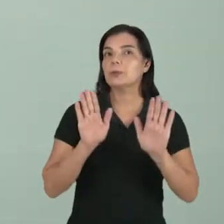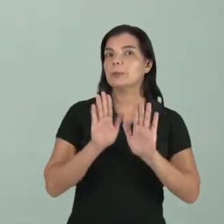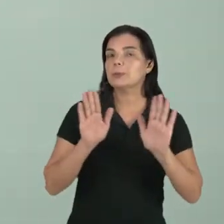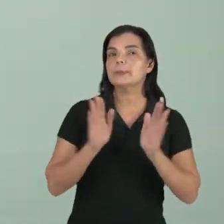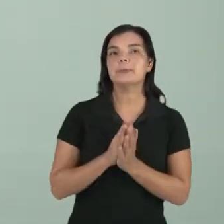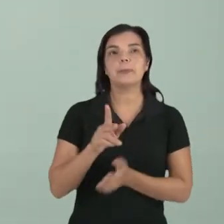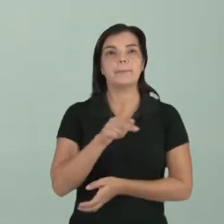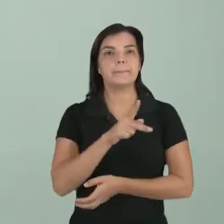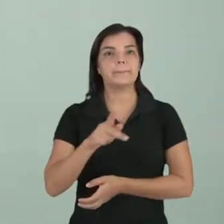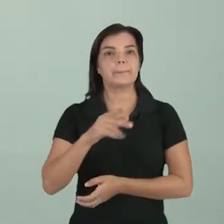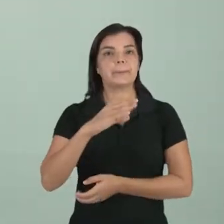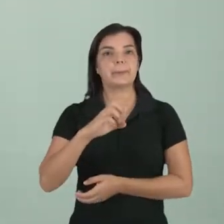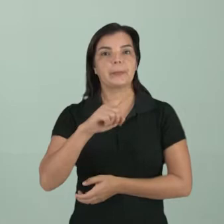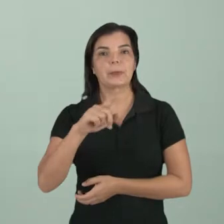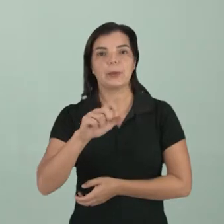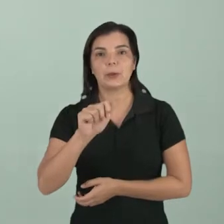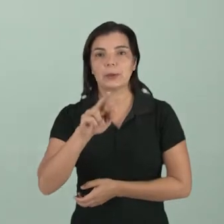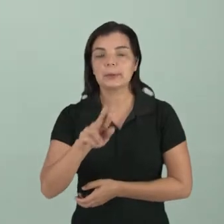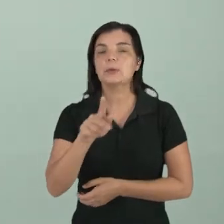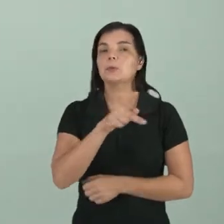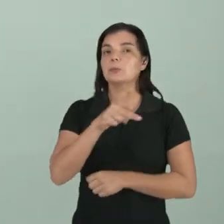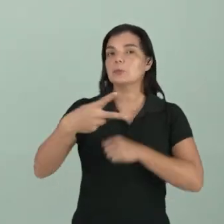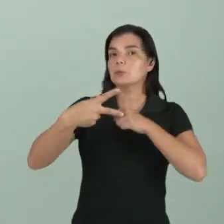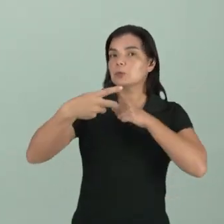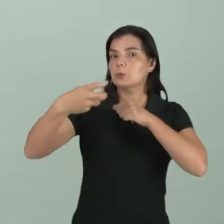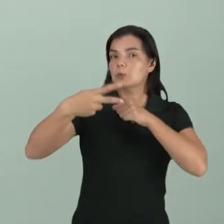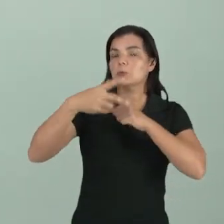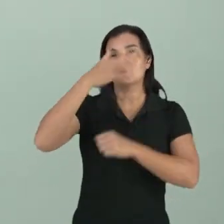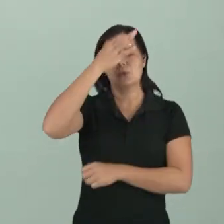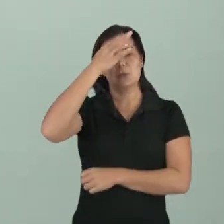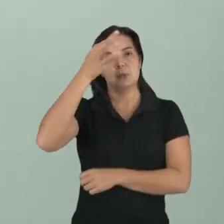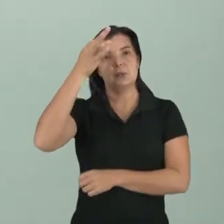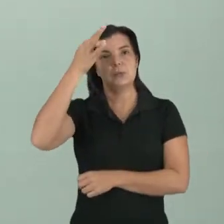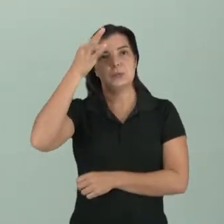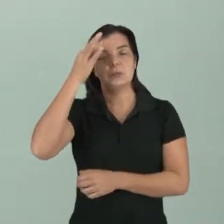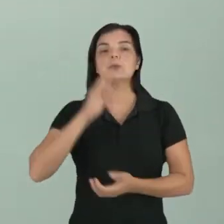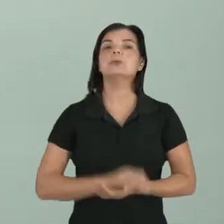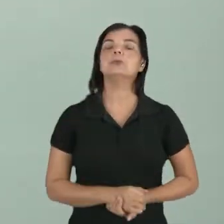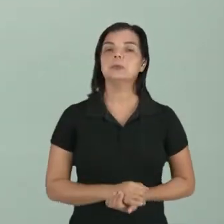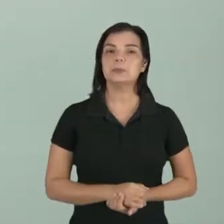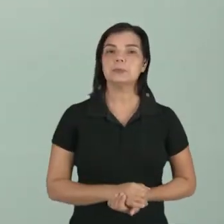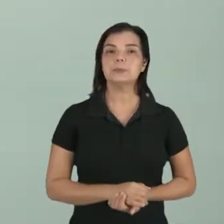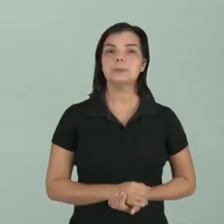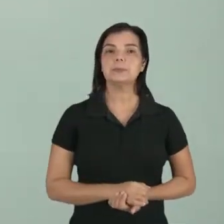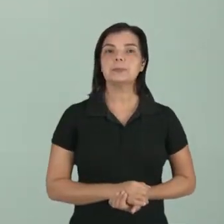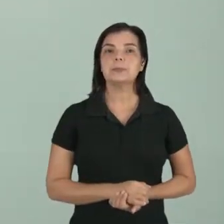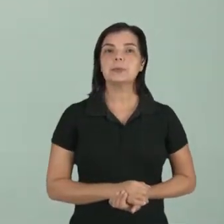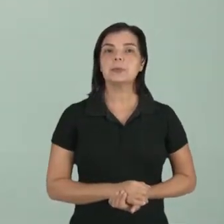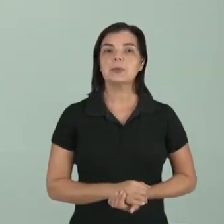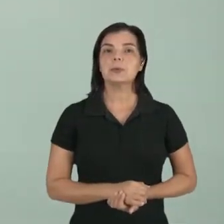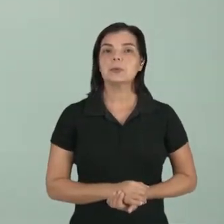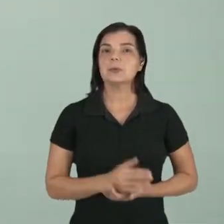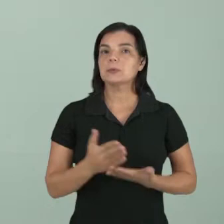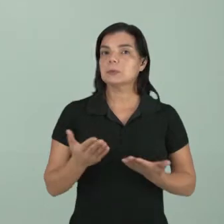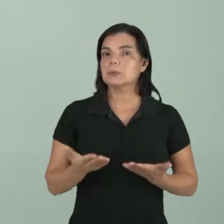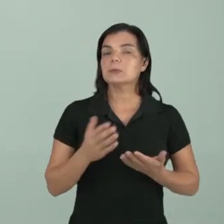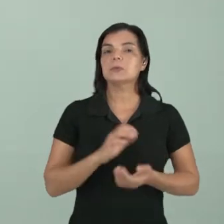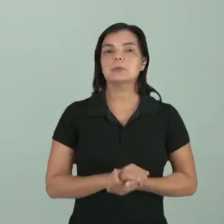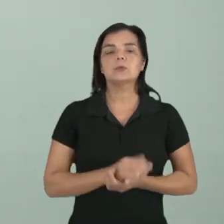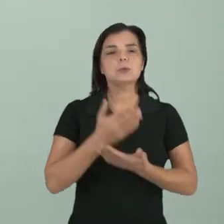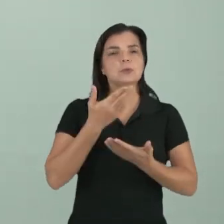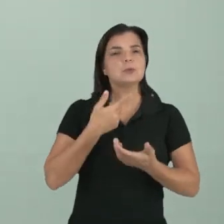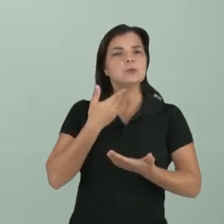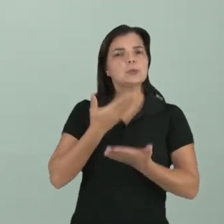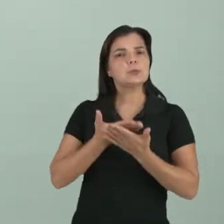Olá pessoal, sou o professor César Hildo, professor de filosofia, especialista nessa disciplina, e vamos